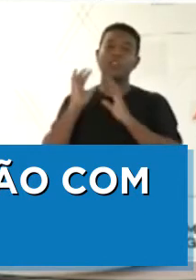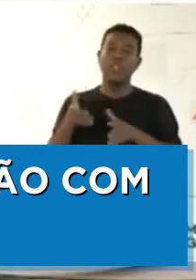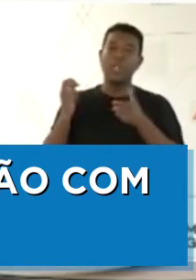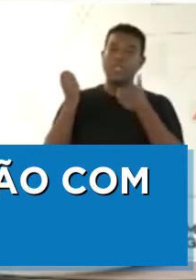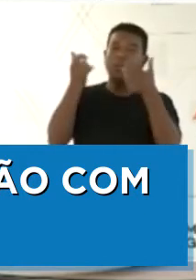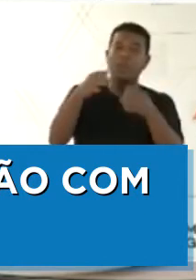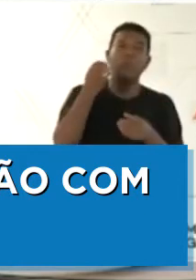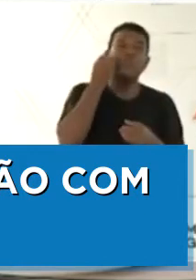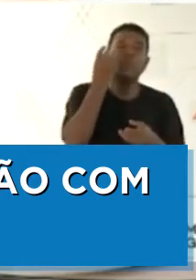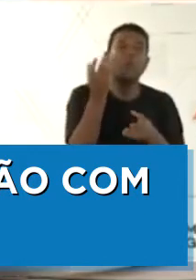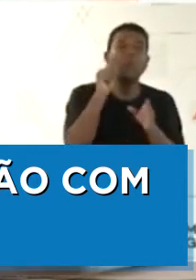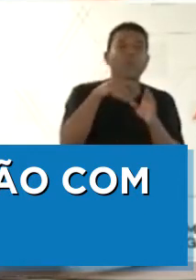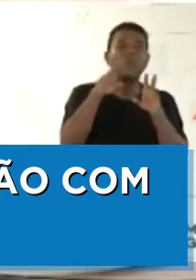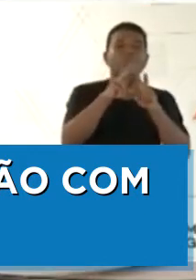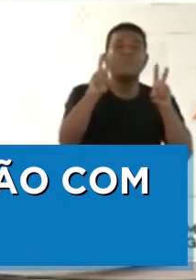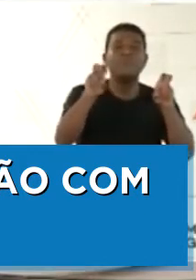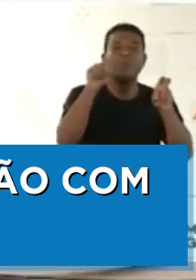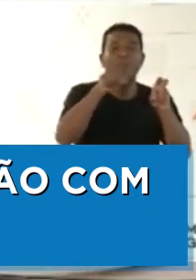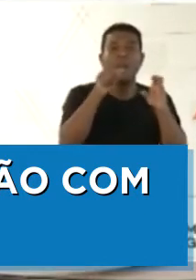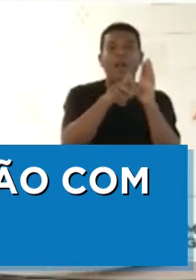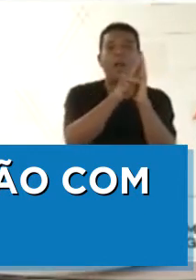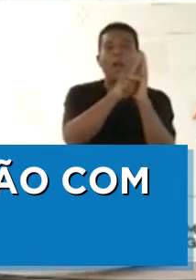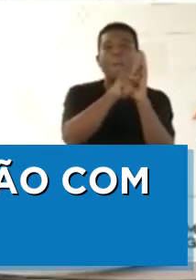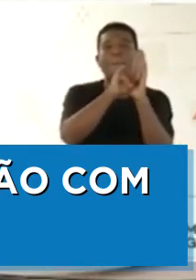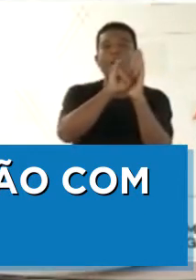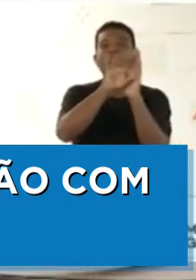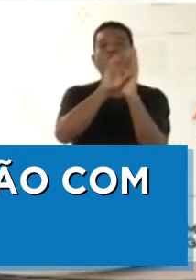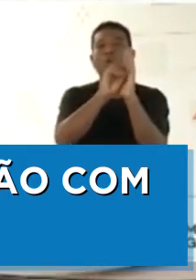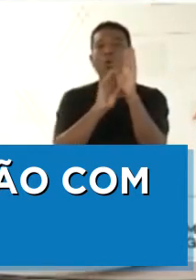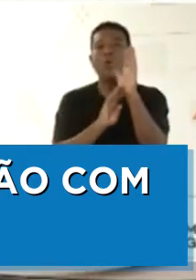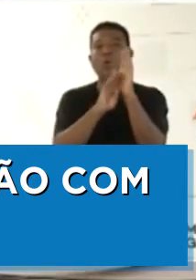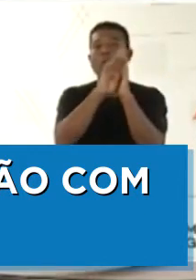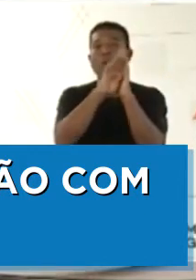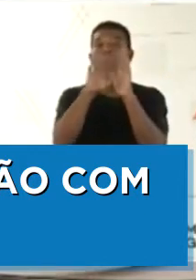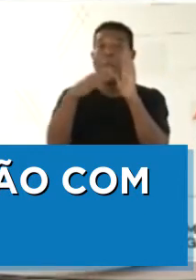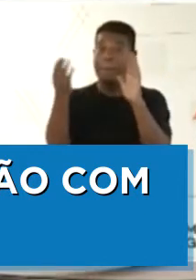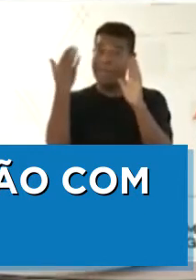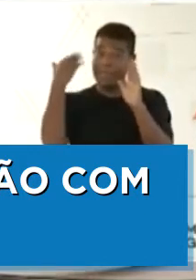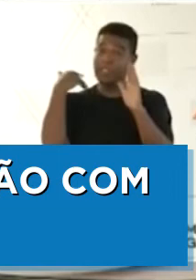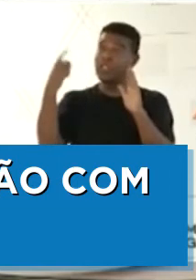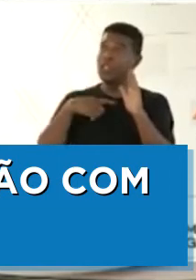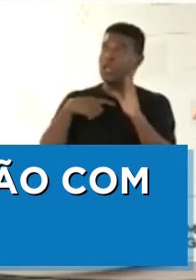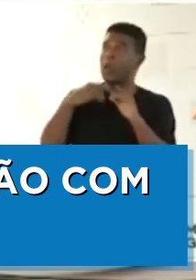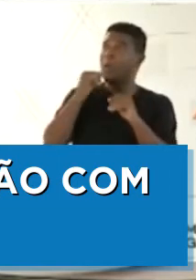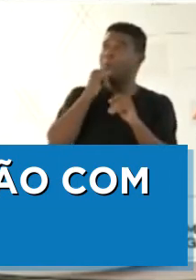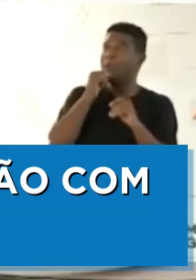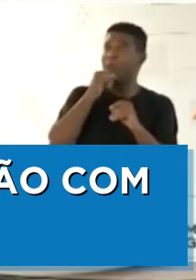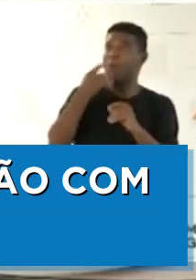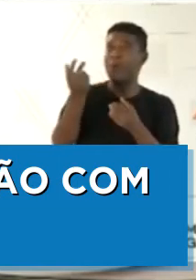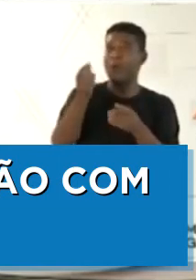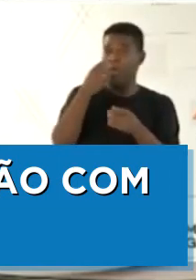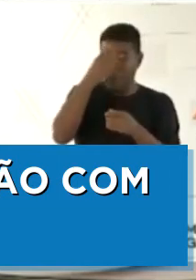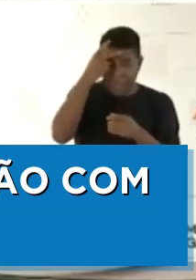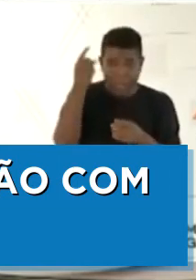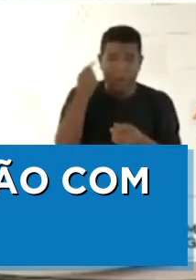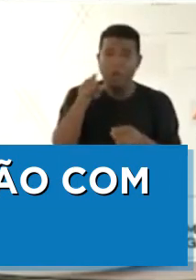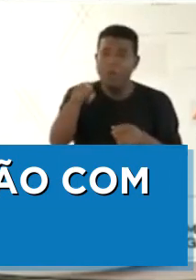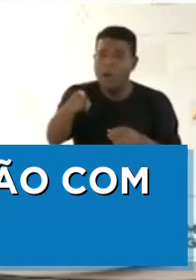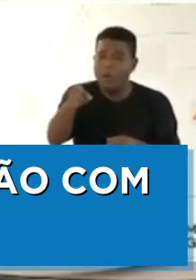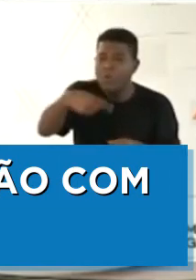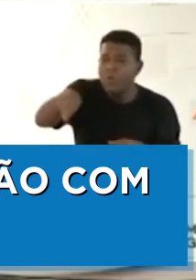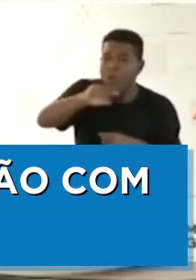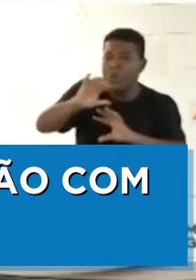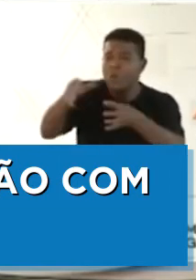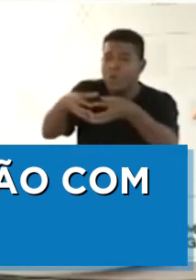exames que anteriormente nós tínhamos um percentual positivo muito pequeno, em torno de 3%, ele